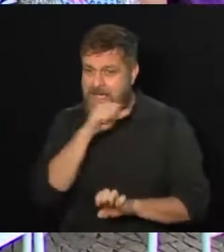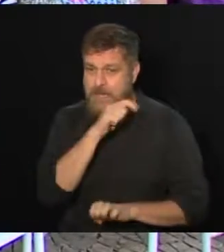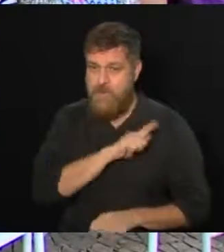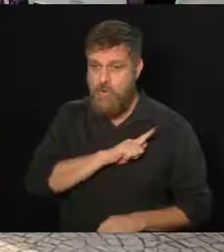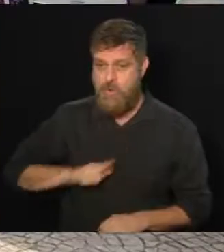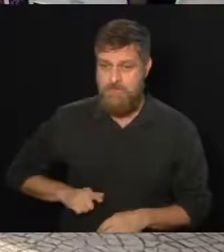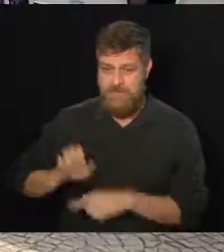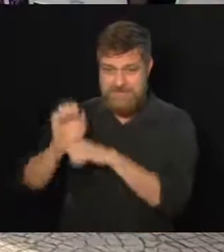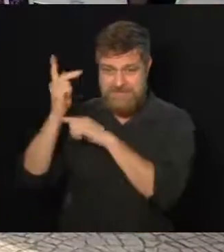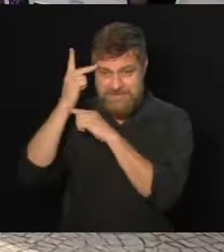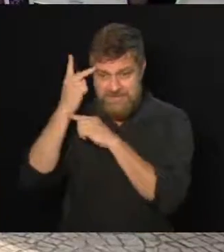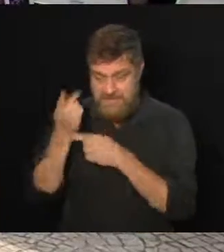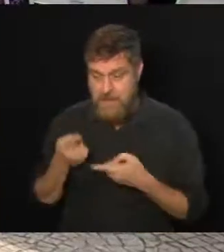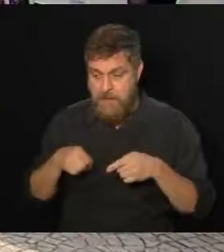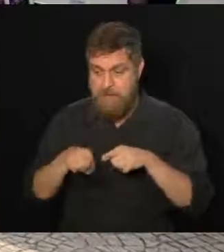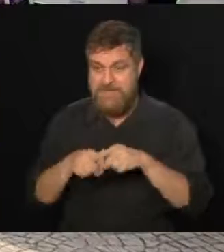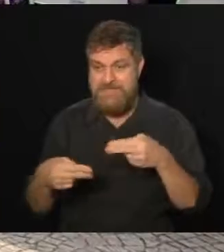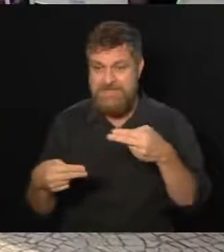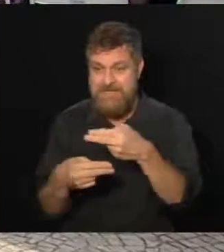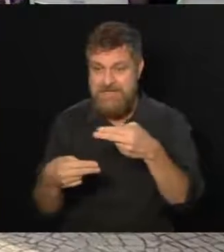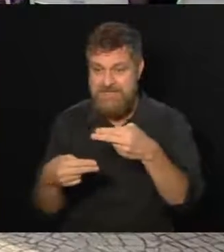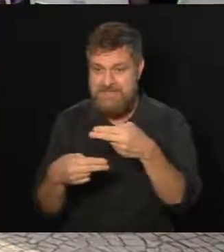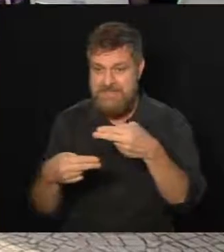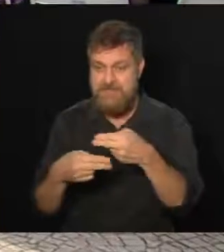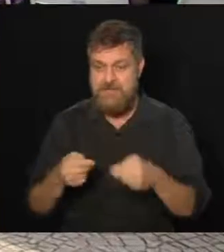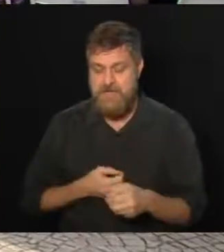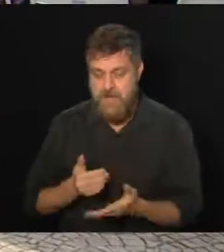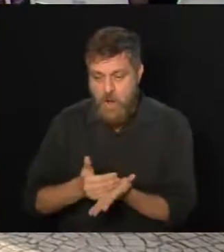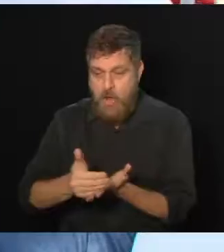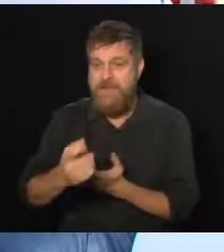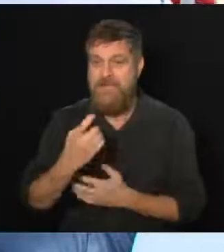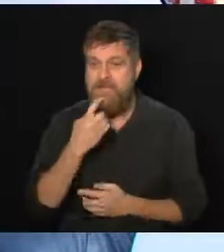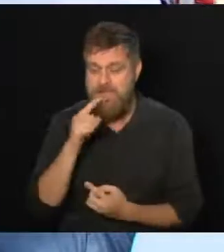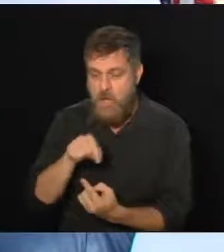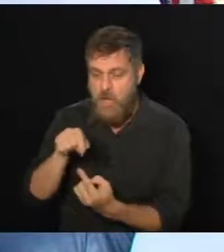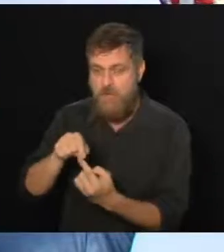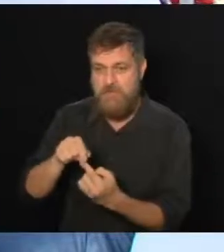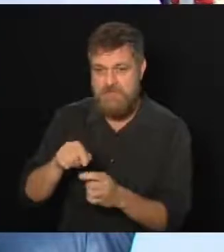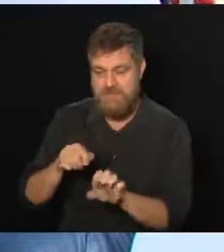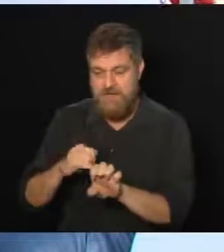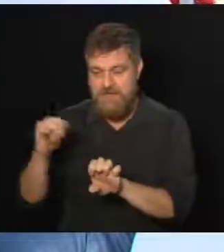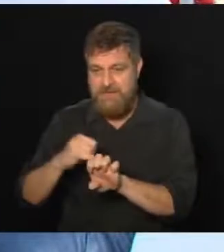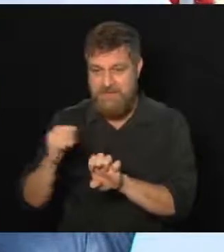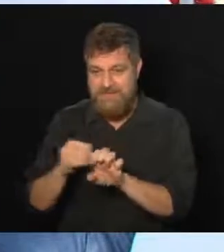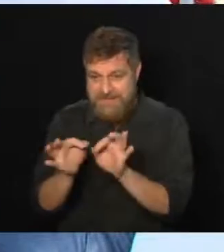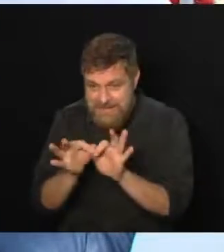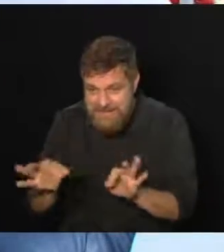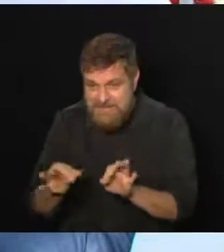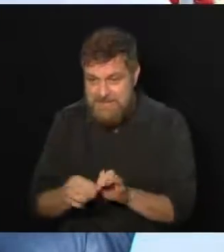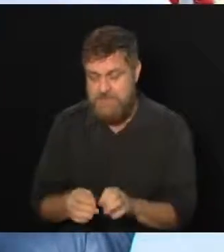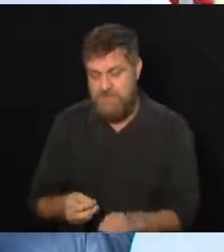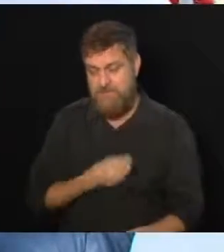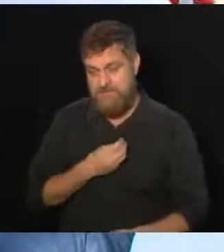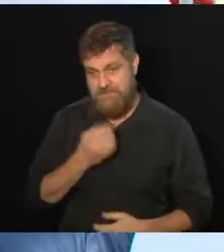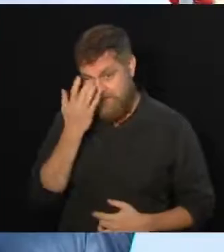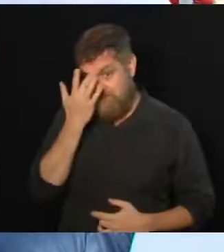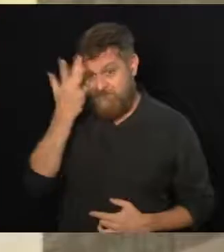em parceria com o Sebrae é lançado em Campinas para facilitar a vida do micro e do pequeno